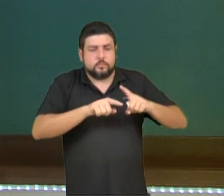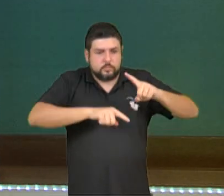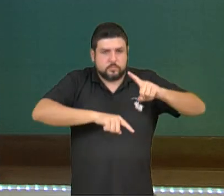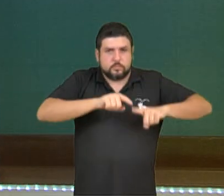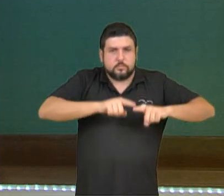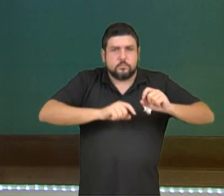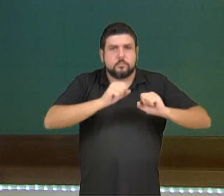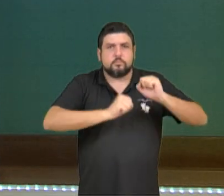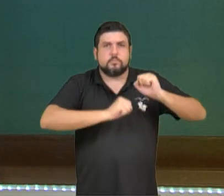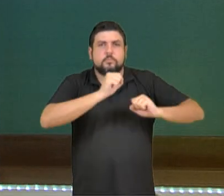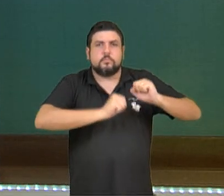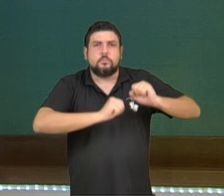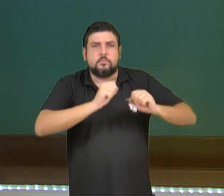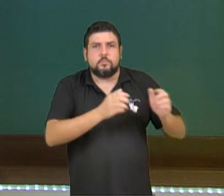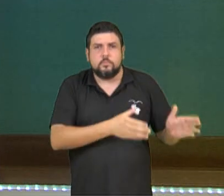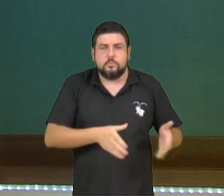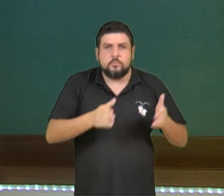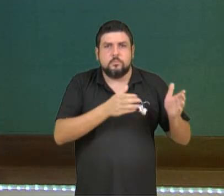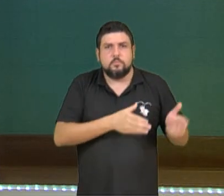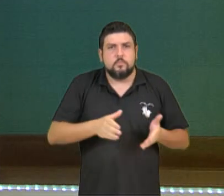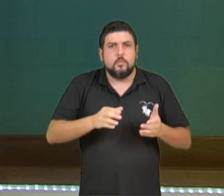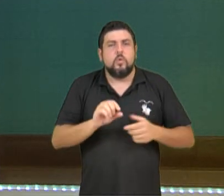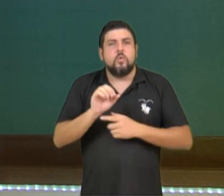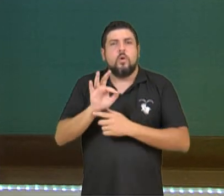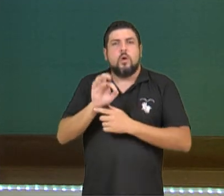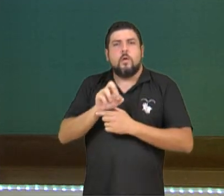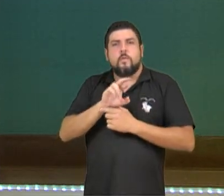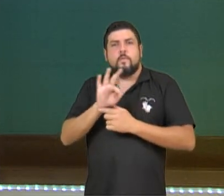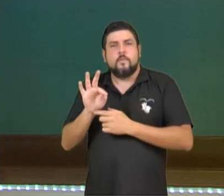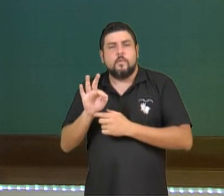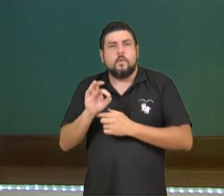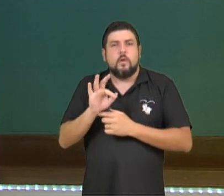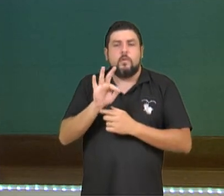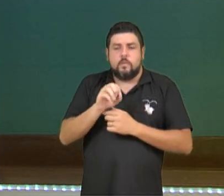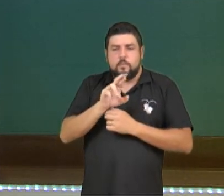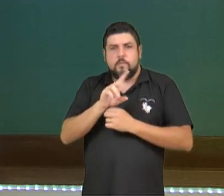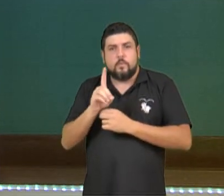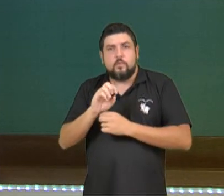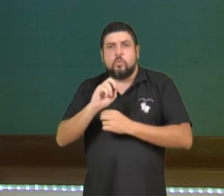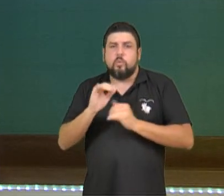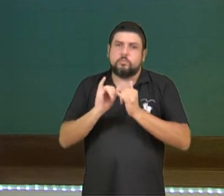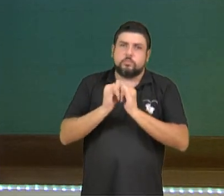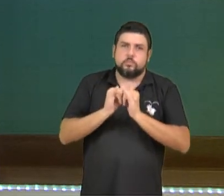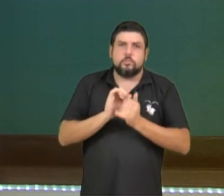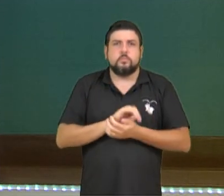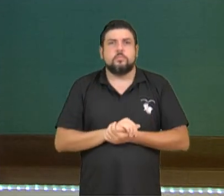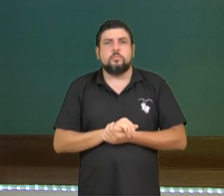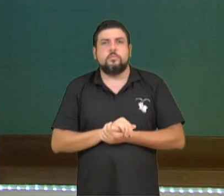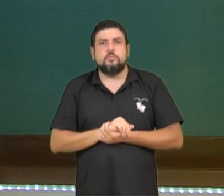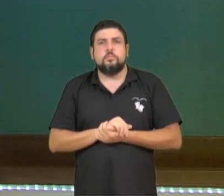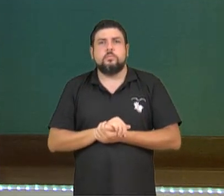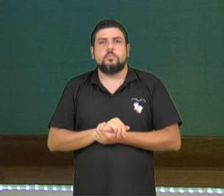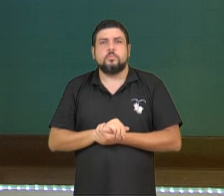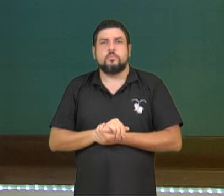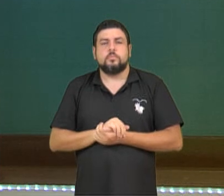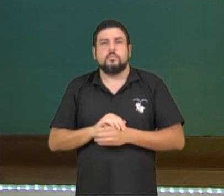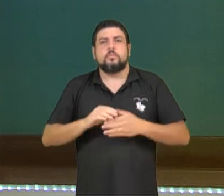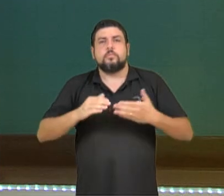que passam pela linha de produção fordista ou toyotista. Dentro disso, logicamente,